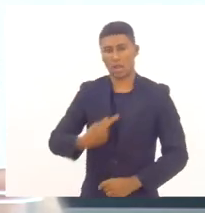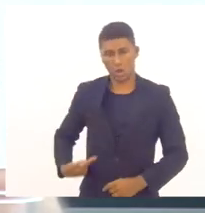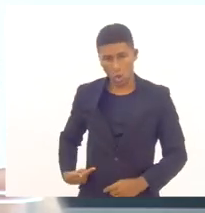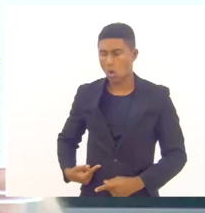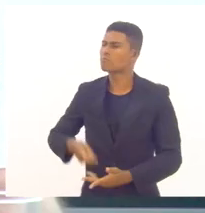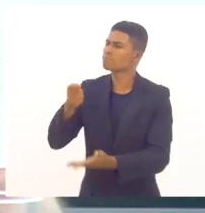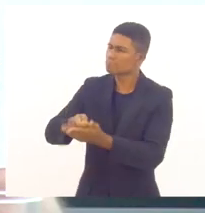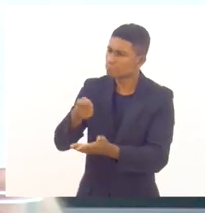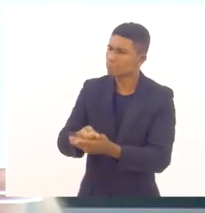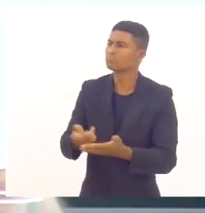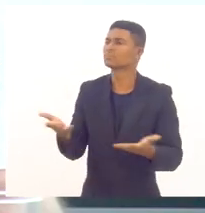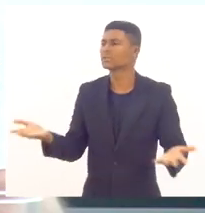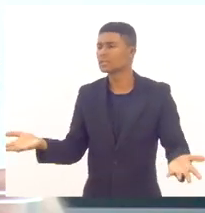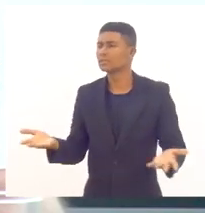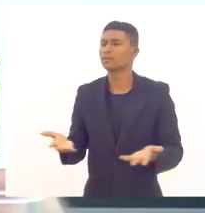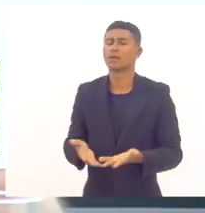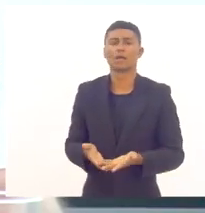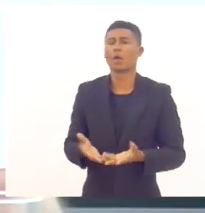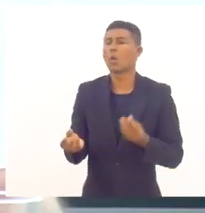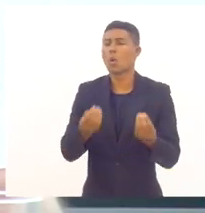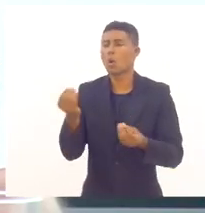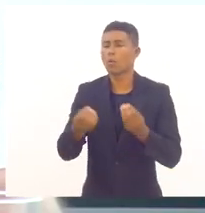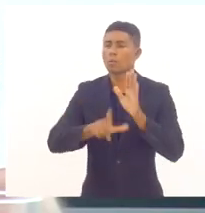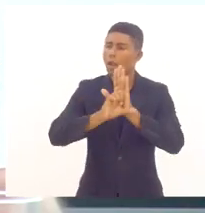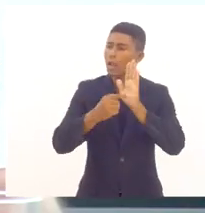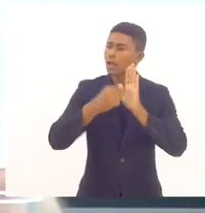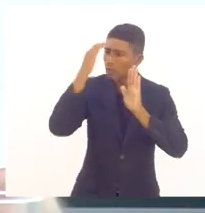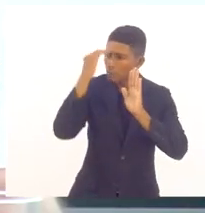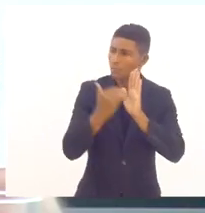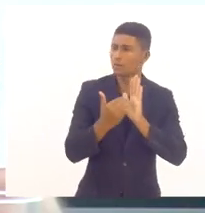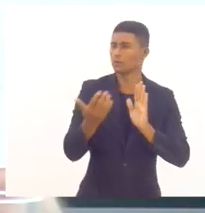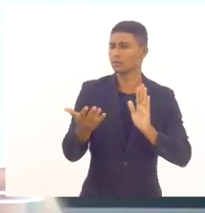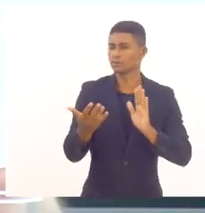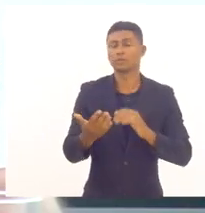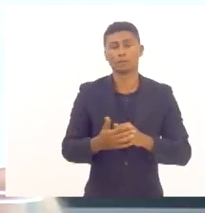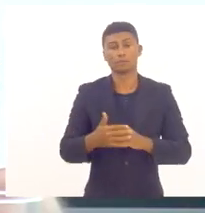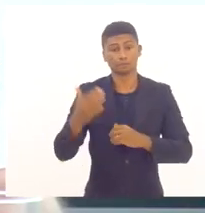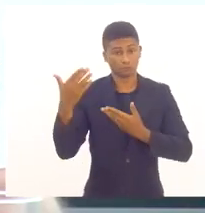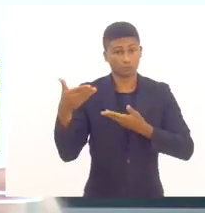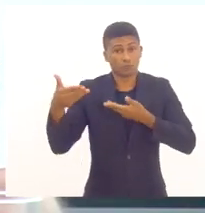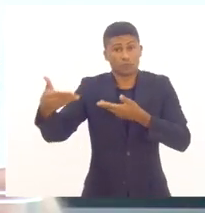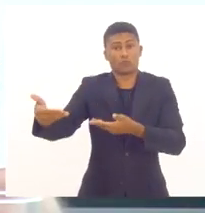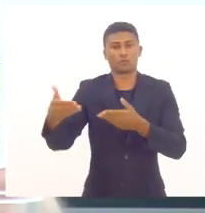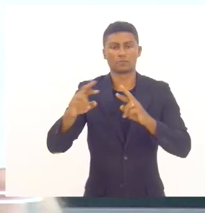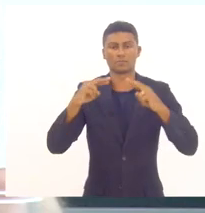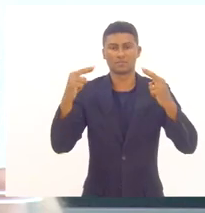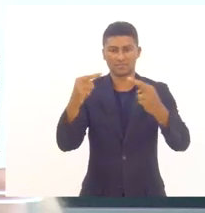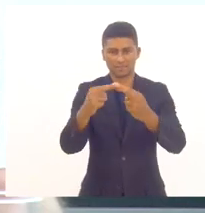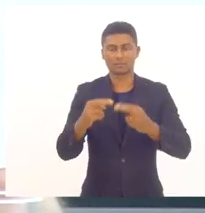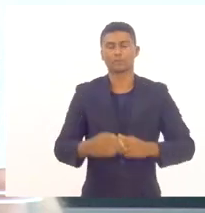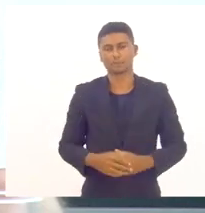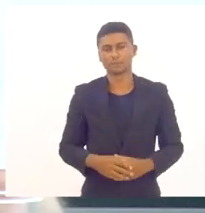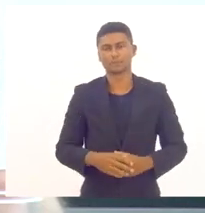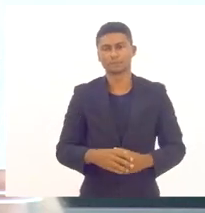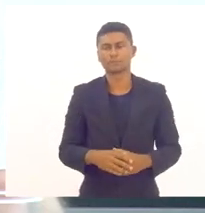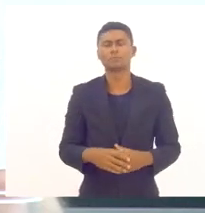governador, como que ficaria o cumprimento da lei. Fomos chamados para uma reunião, né, e até